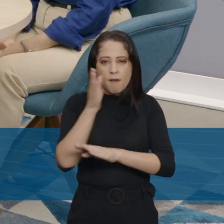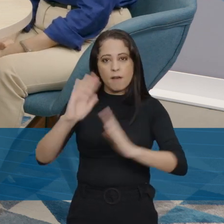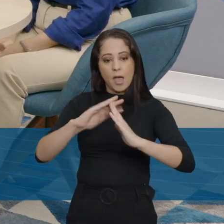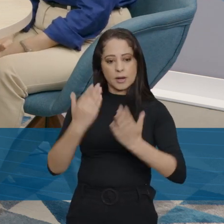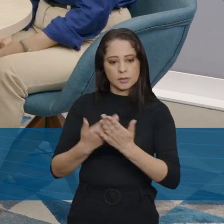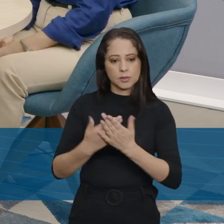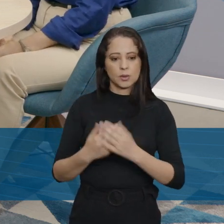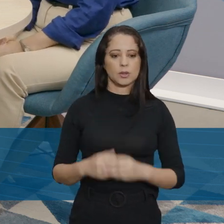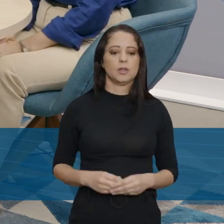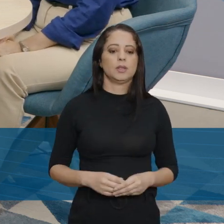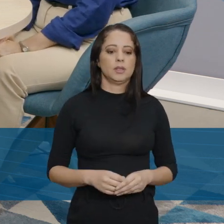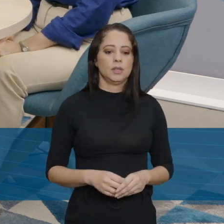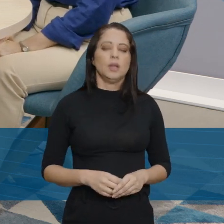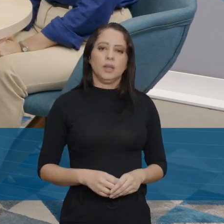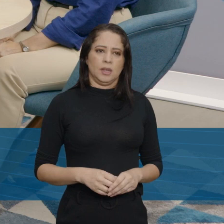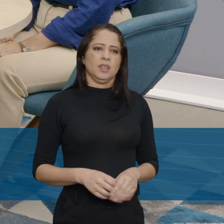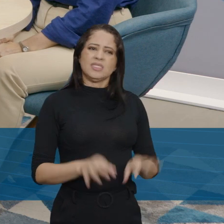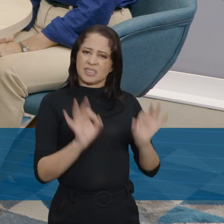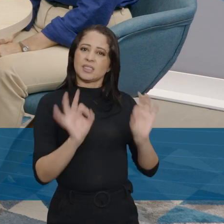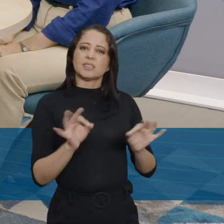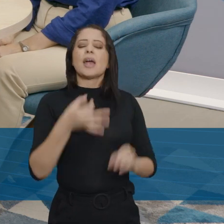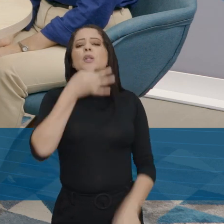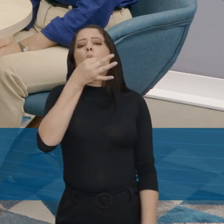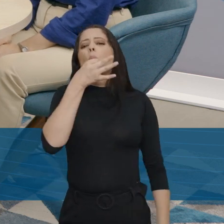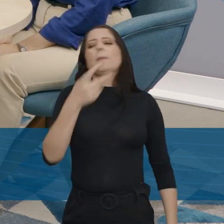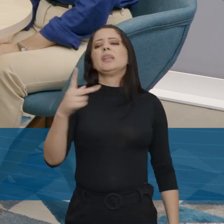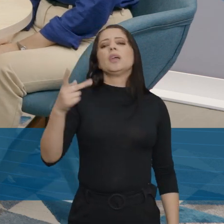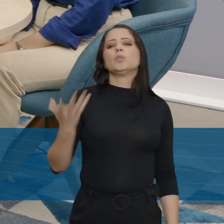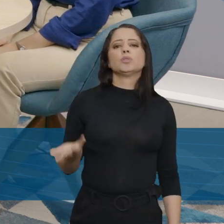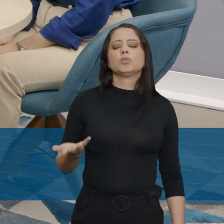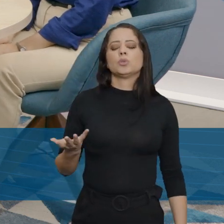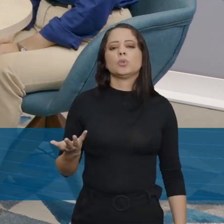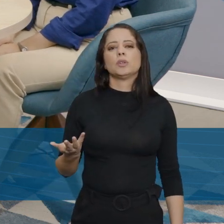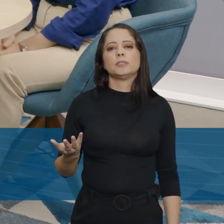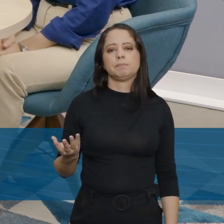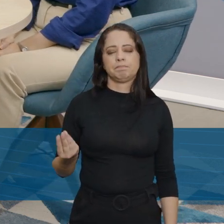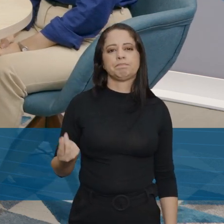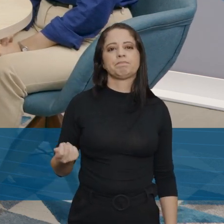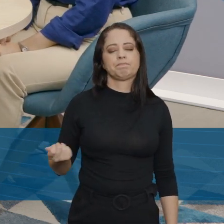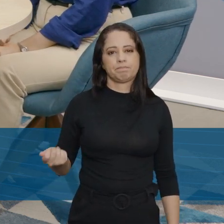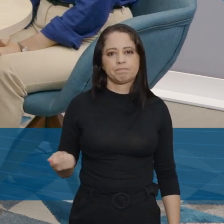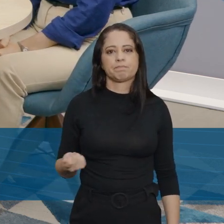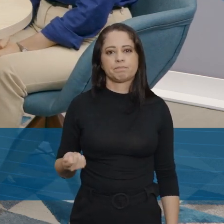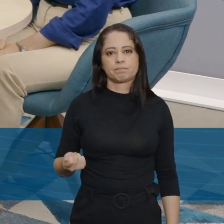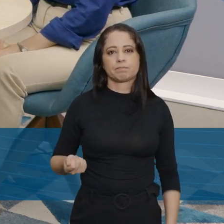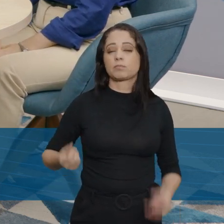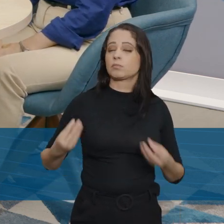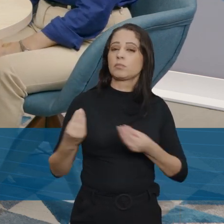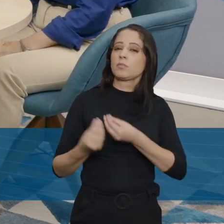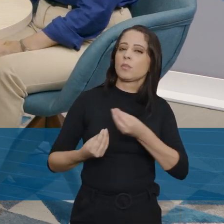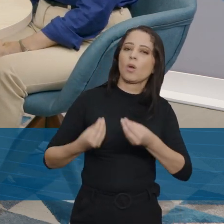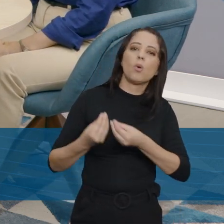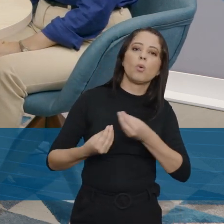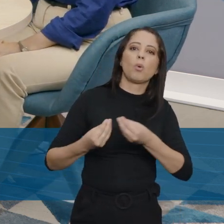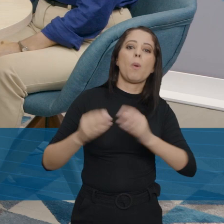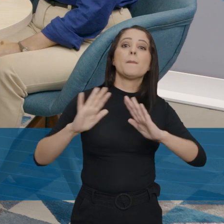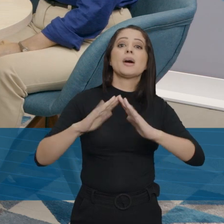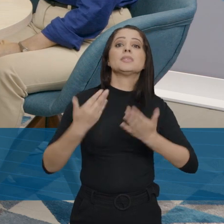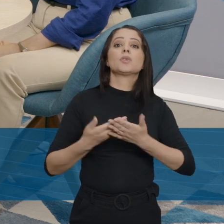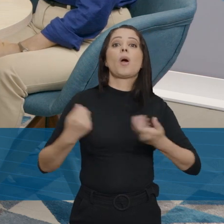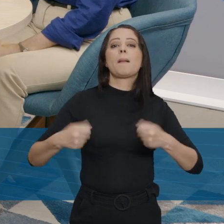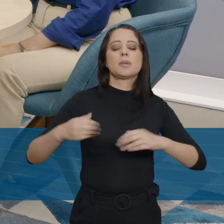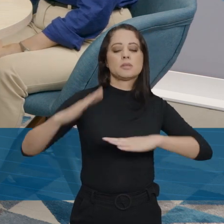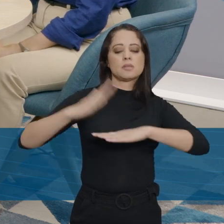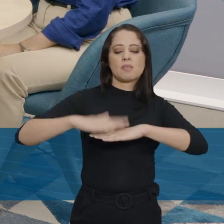de Educação. Vocês acham que é bem por aí? Também como que vocês acham que as escolas têm de lidar com isso, além, né,